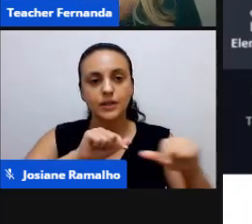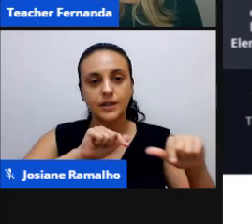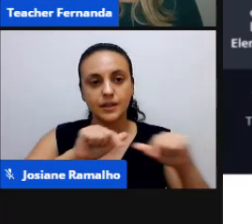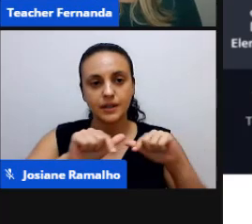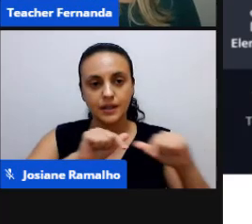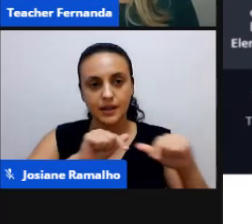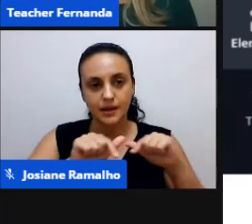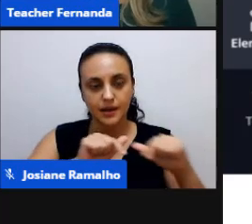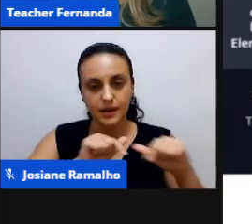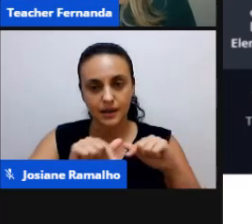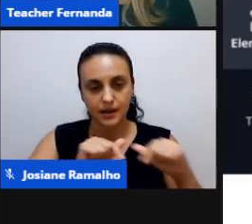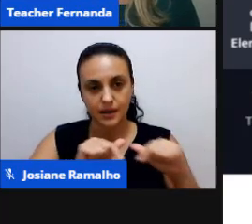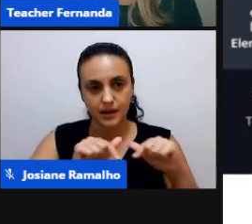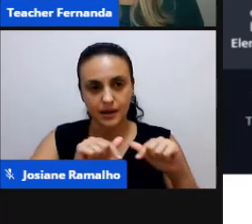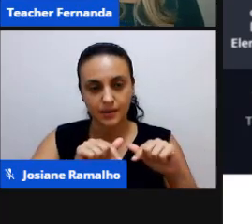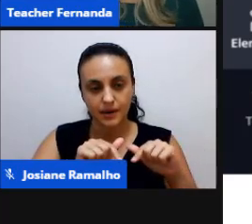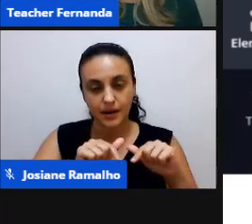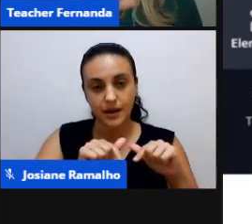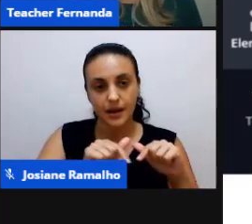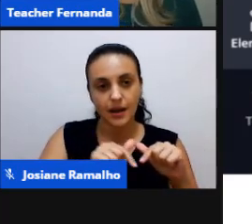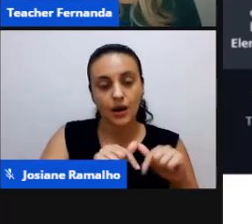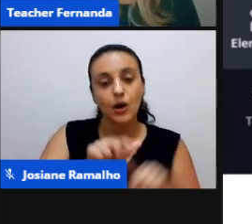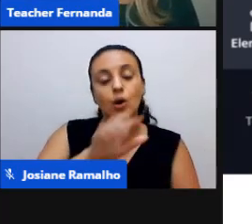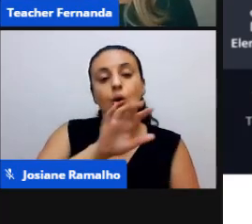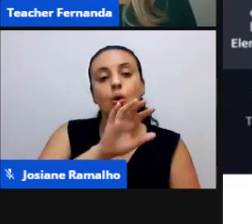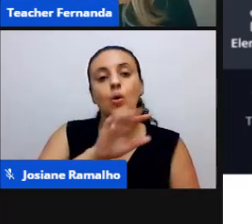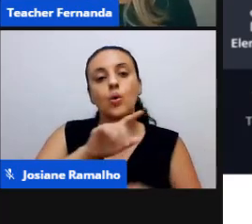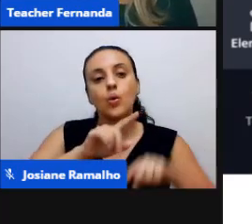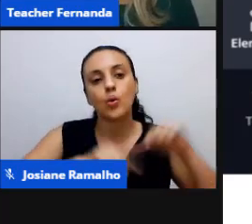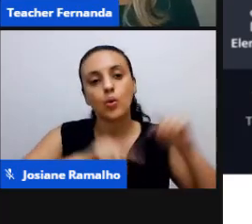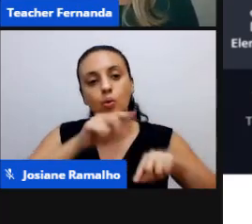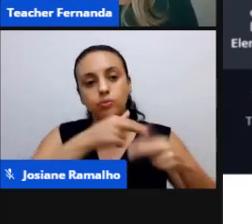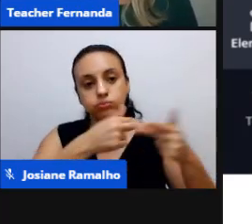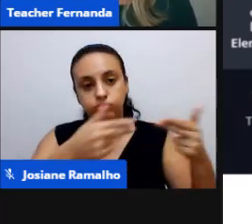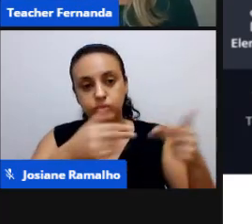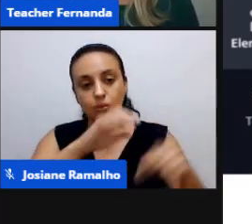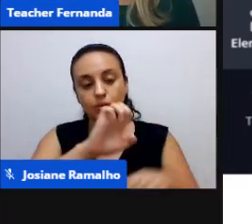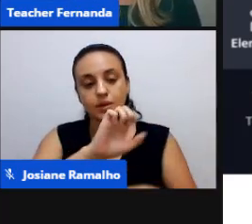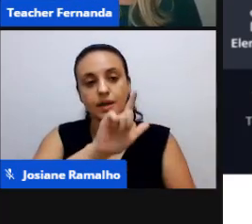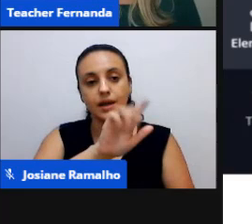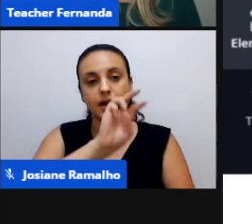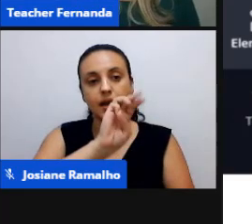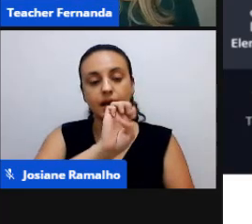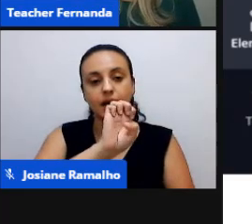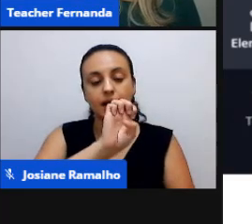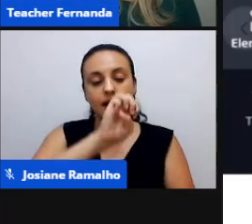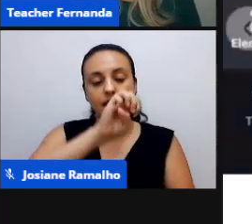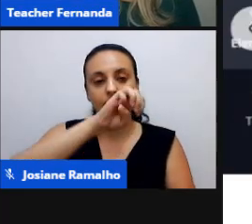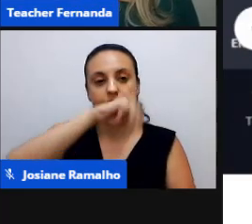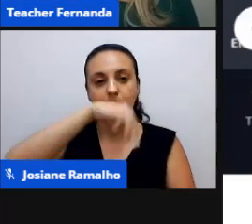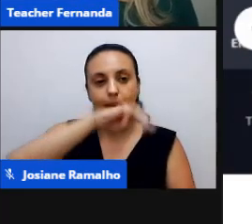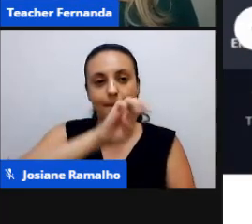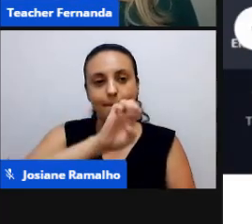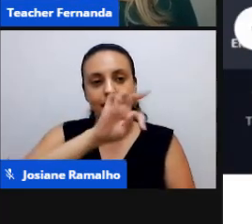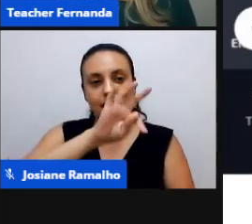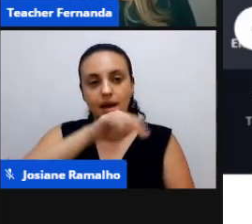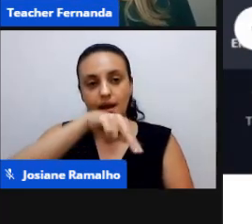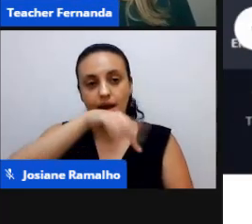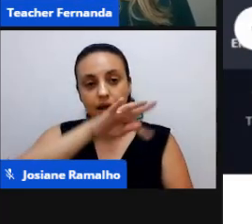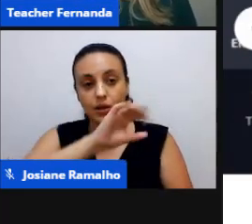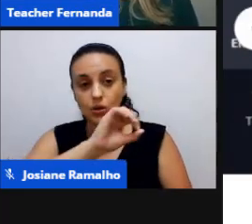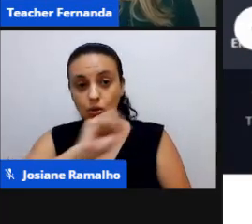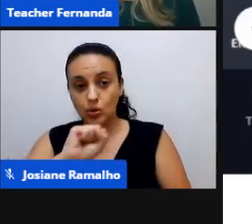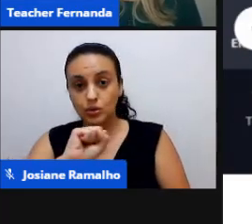com uma sequência de elementos, que você escolha elementos que conversem entre si. Vocês estão vendo 2 elementos